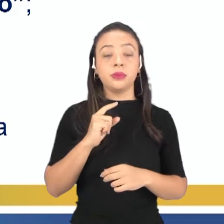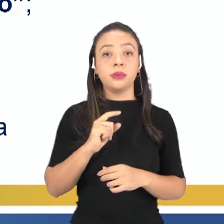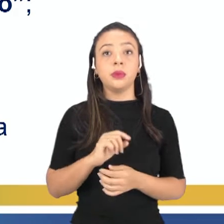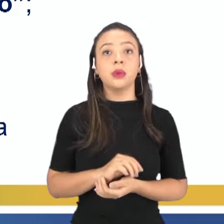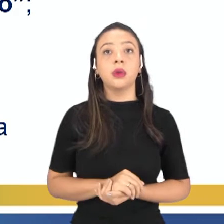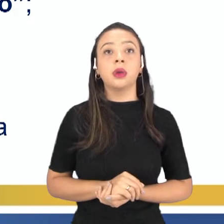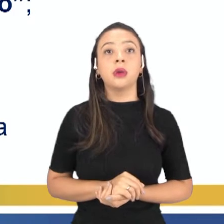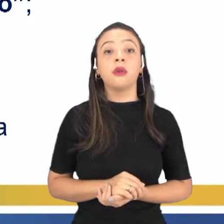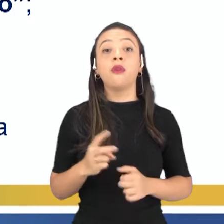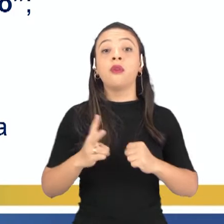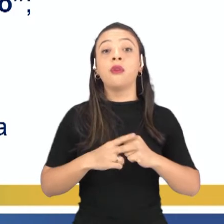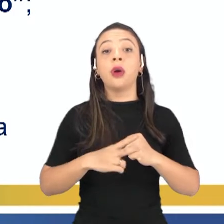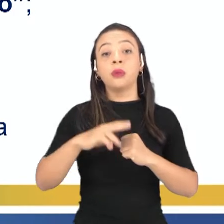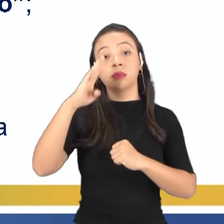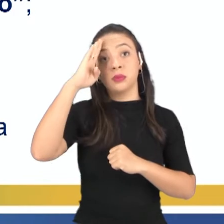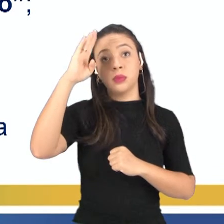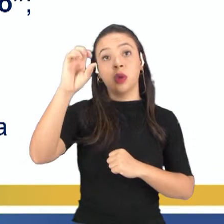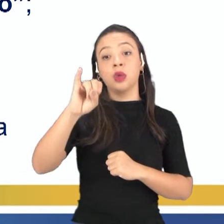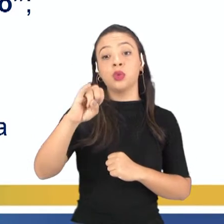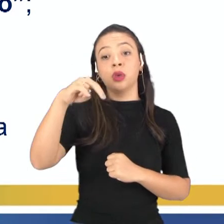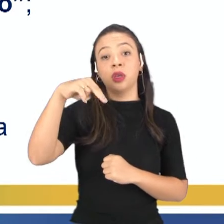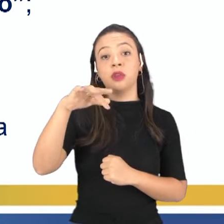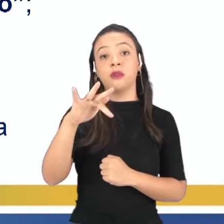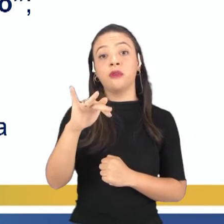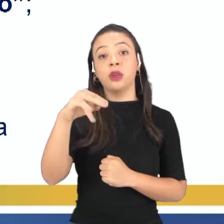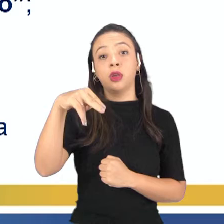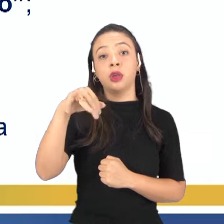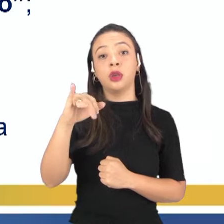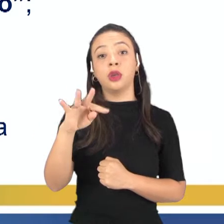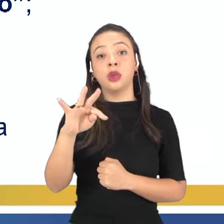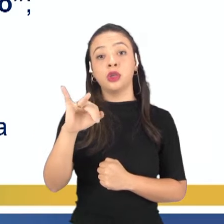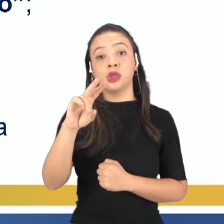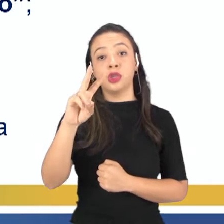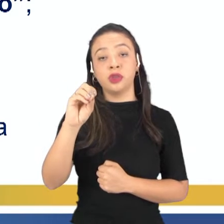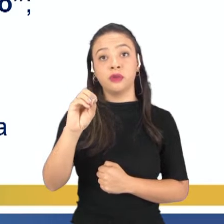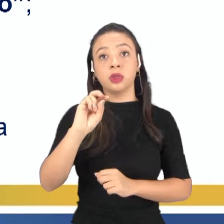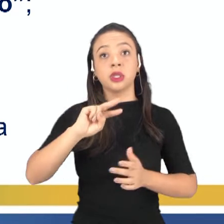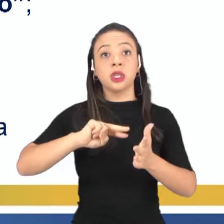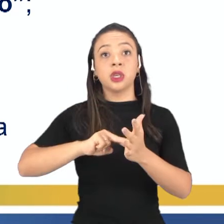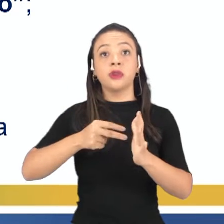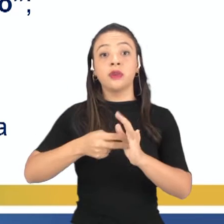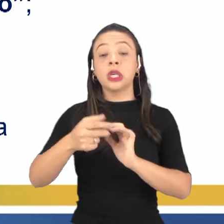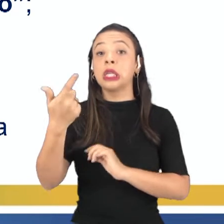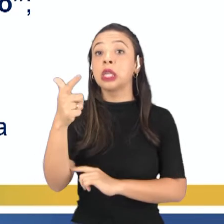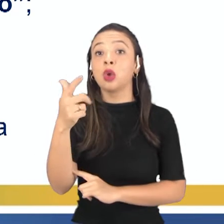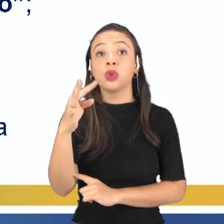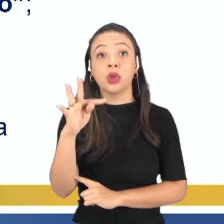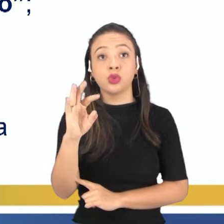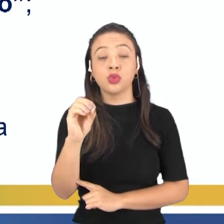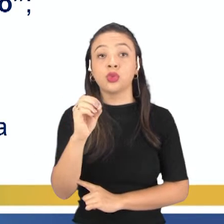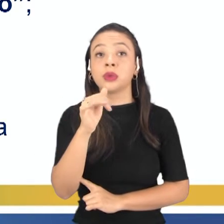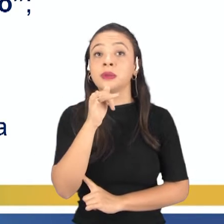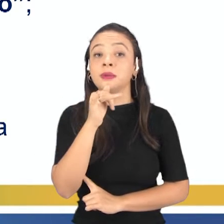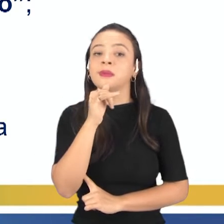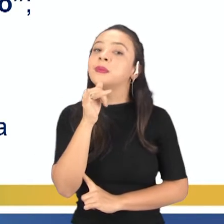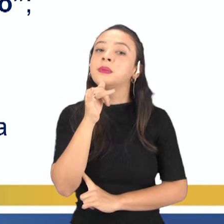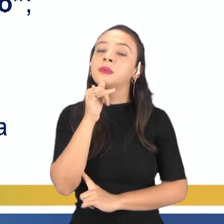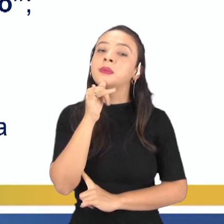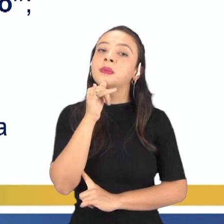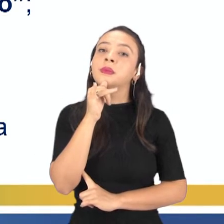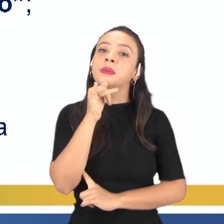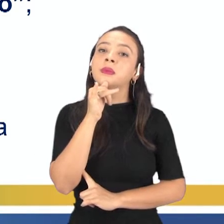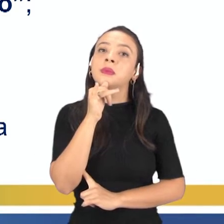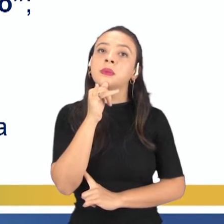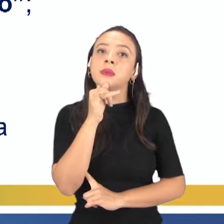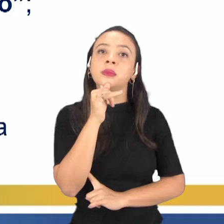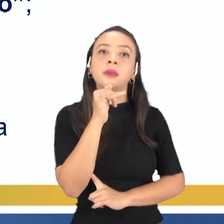no infinitivo, ou seja, sem o to. No infinitivo sem o to. Exemplo, I can ride